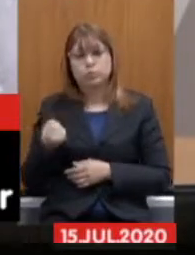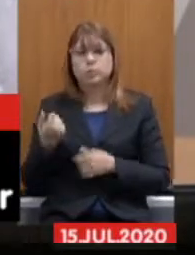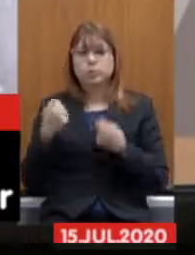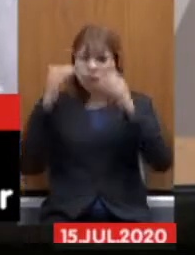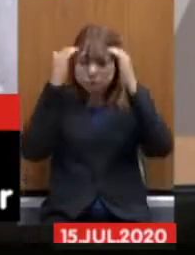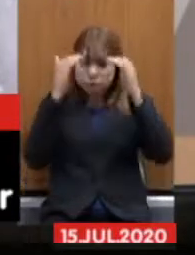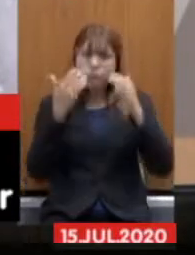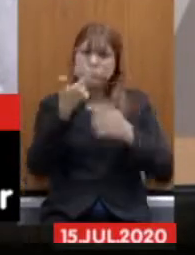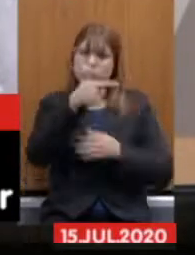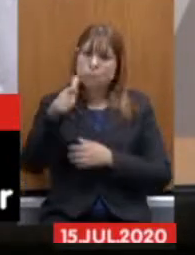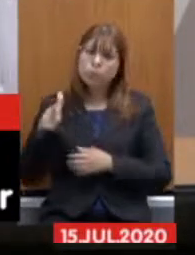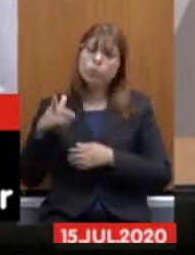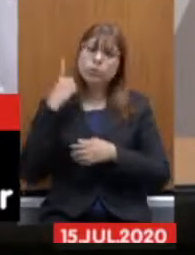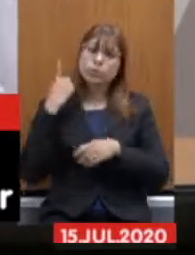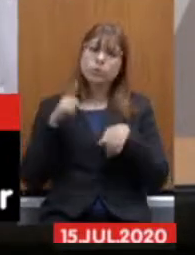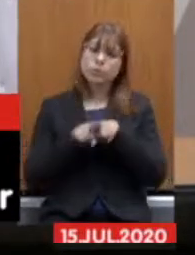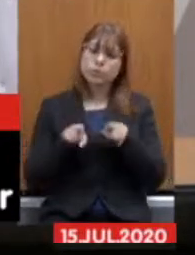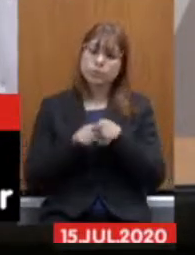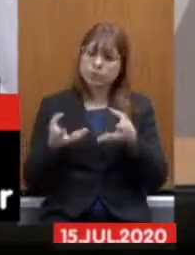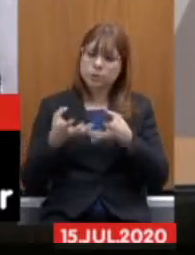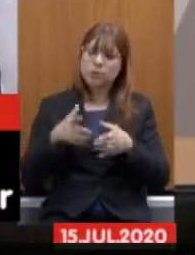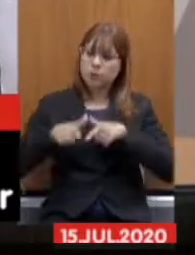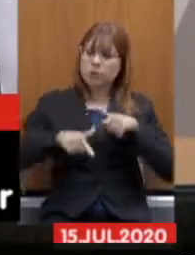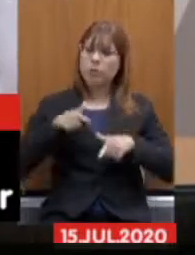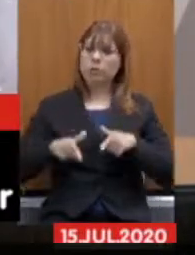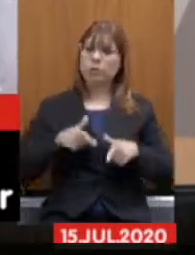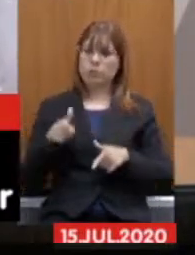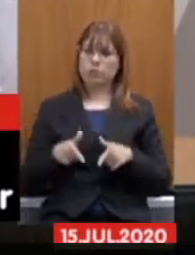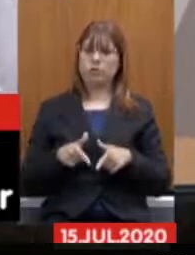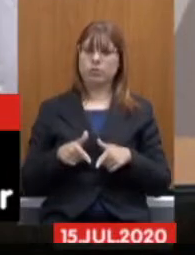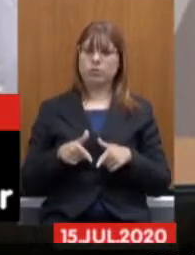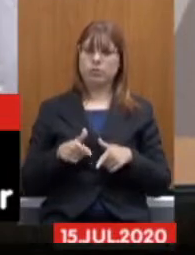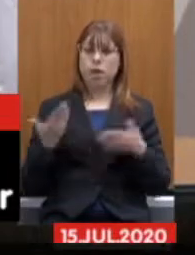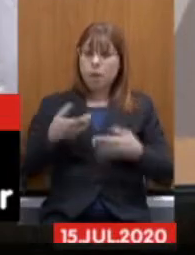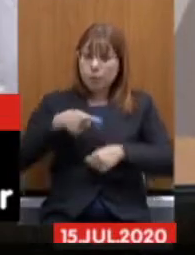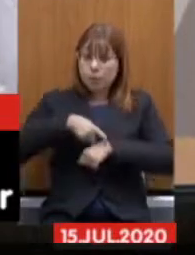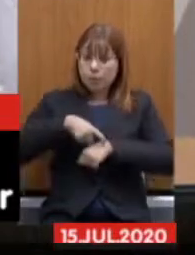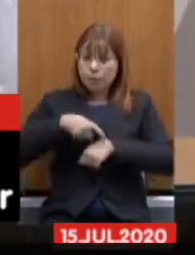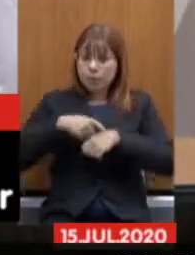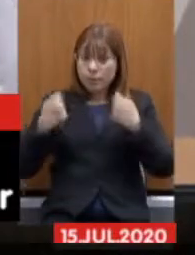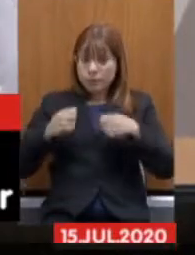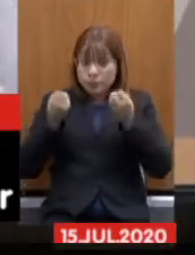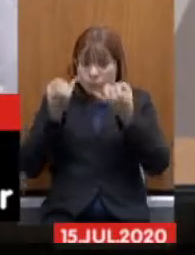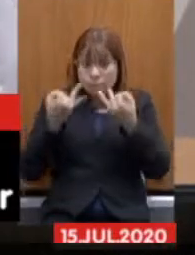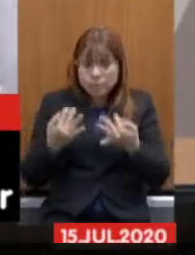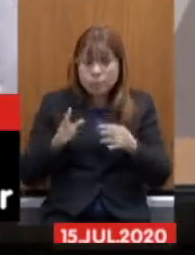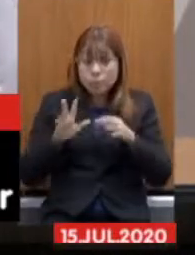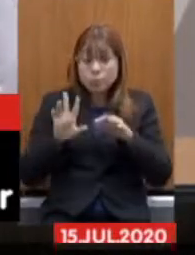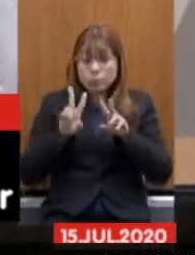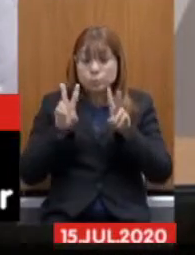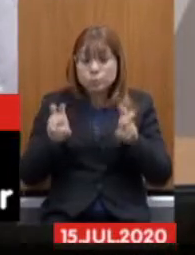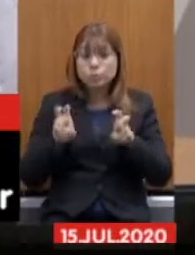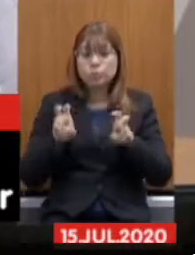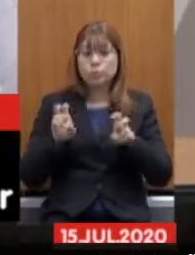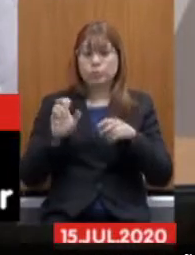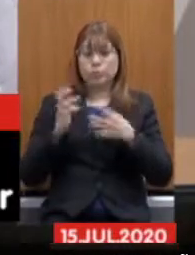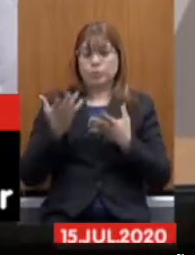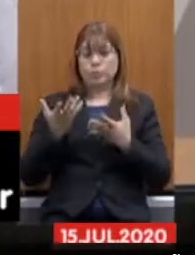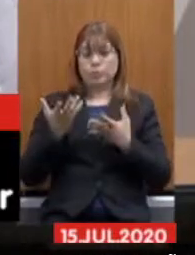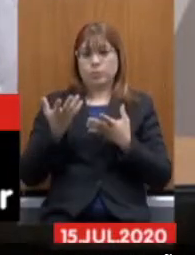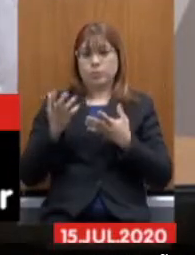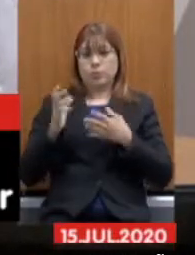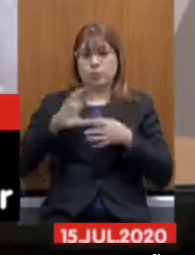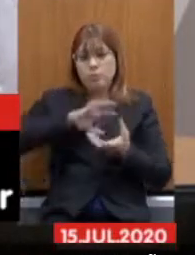o mandato na plenitude neste momento onde deveríamos discutir amplamente a reforma da previdência qual a